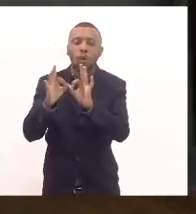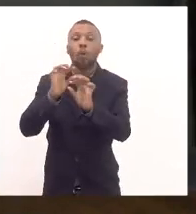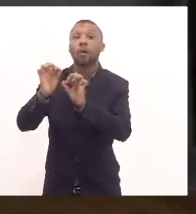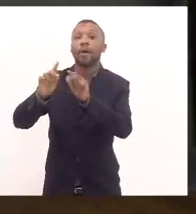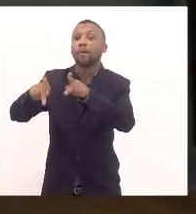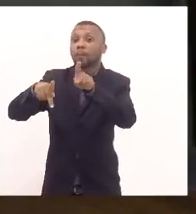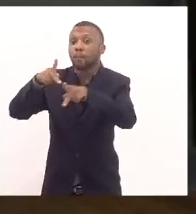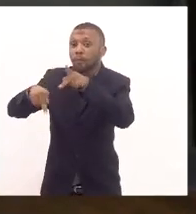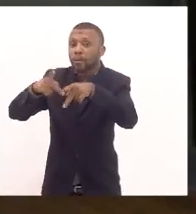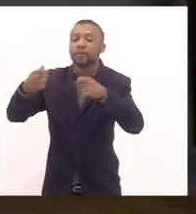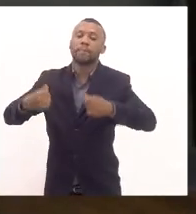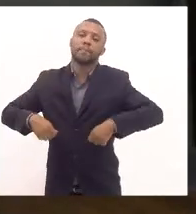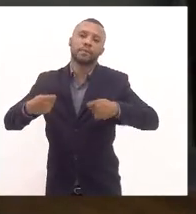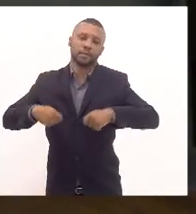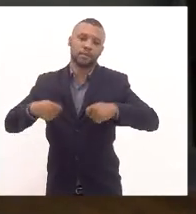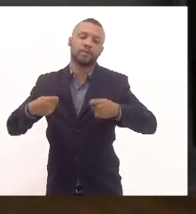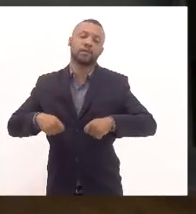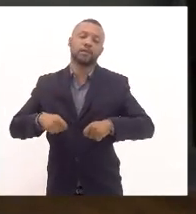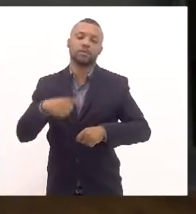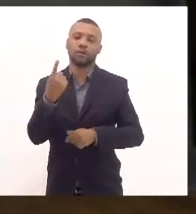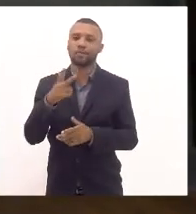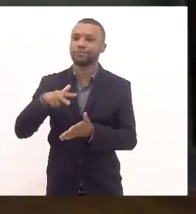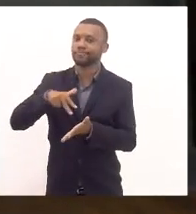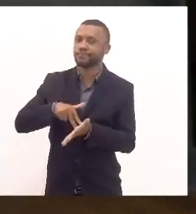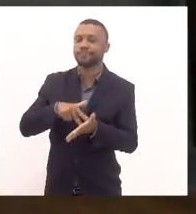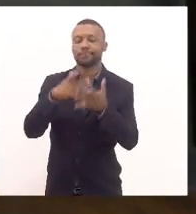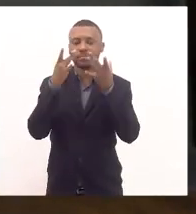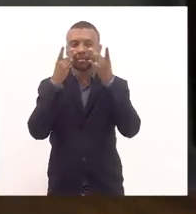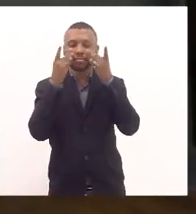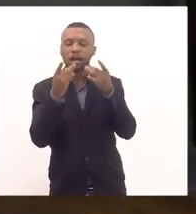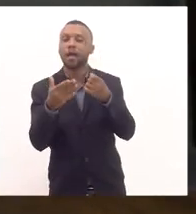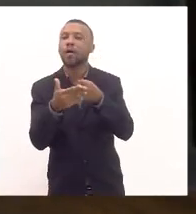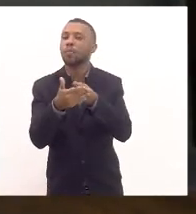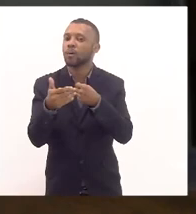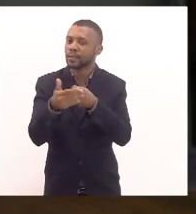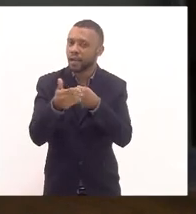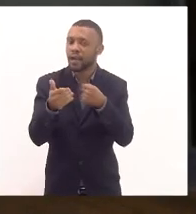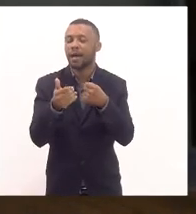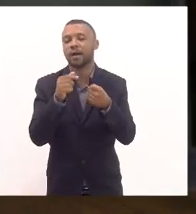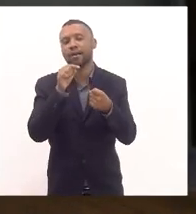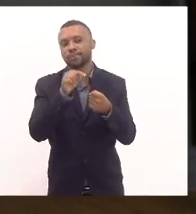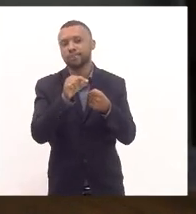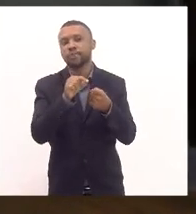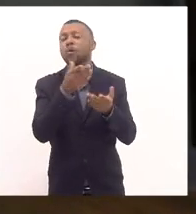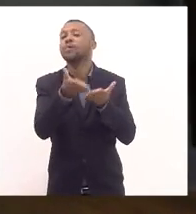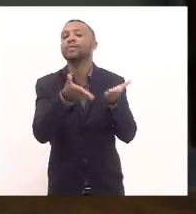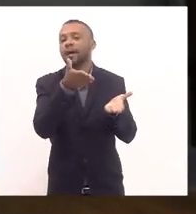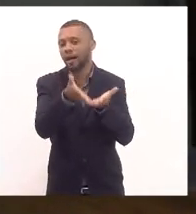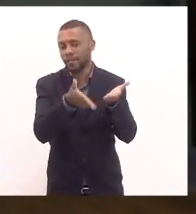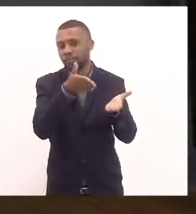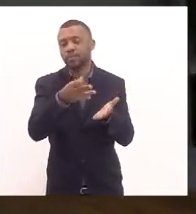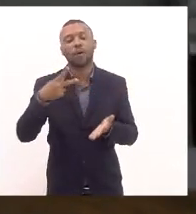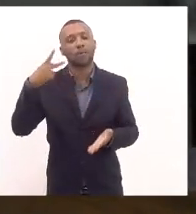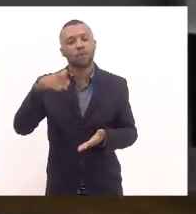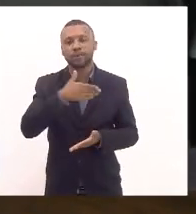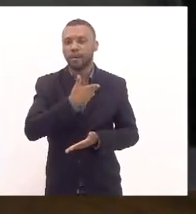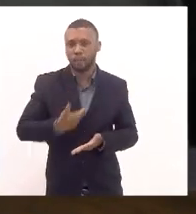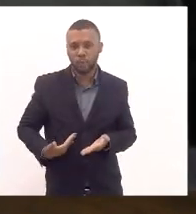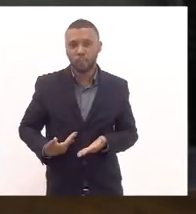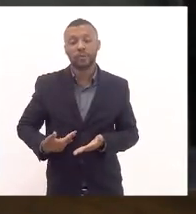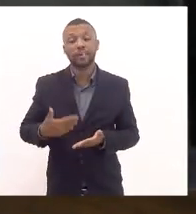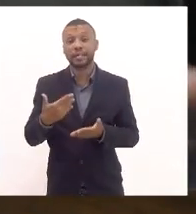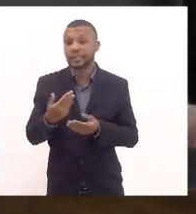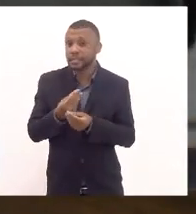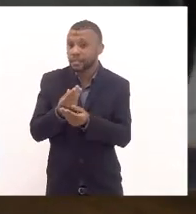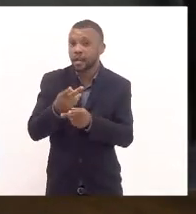porque nós vemos para cá para olharmos e cuidarmos o públicas e de entregas de